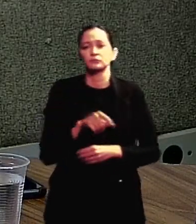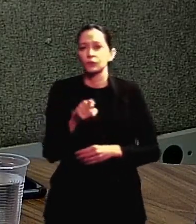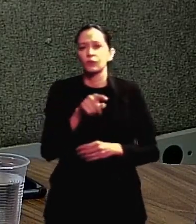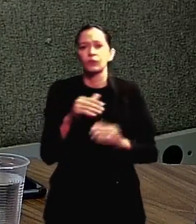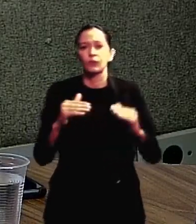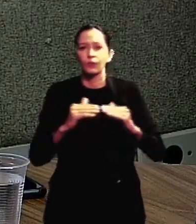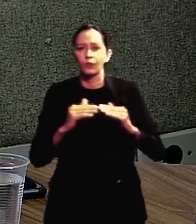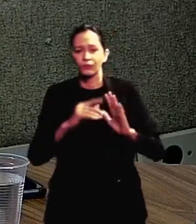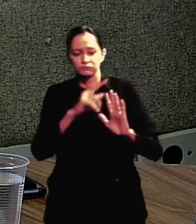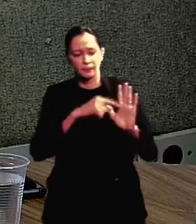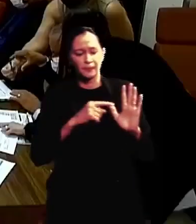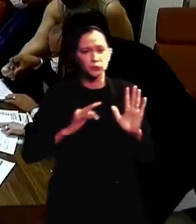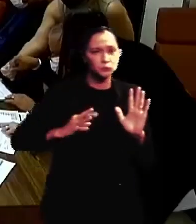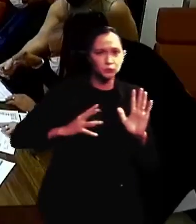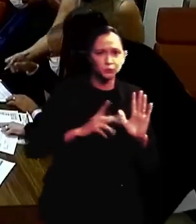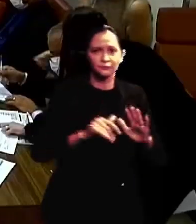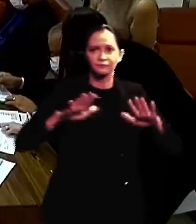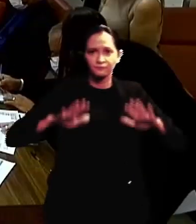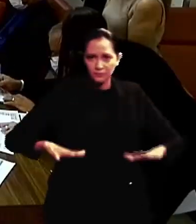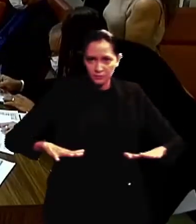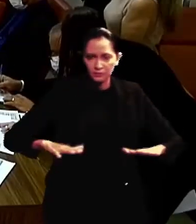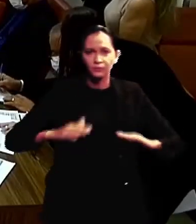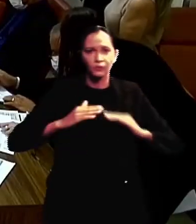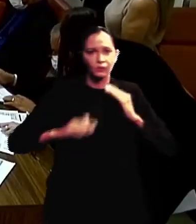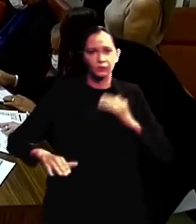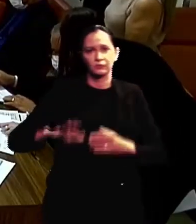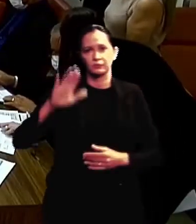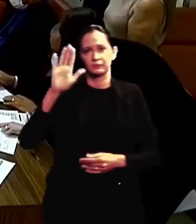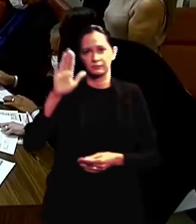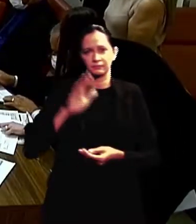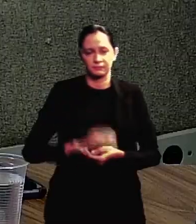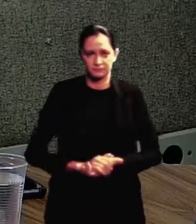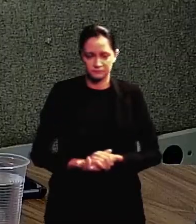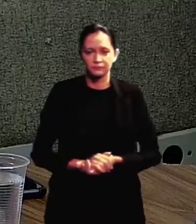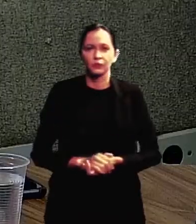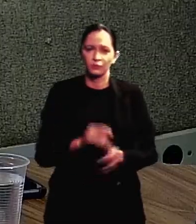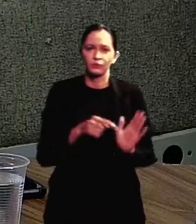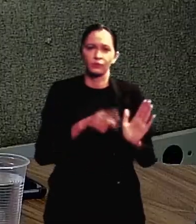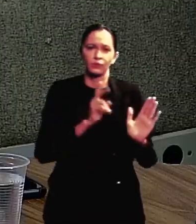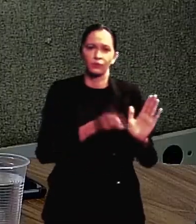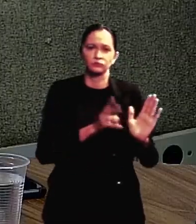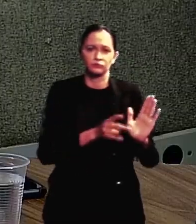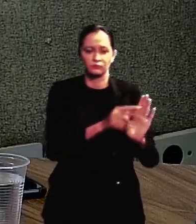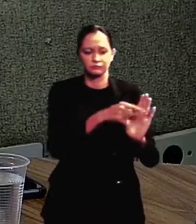integral. Sou Horácio Mendes, como estão, os contrários se manifestem. Veto mantido.